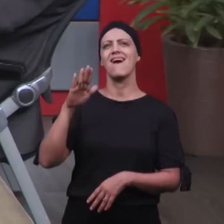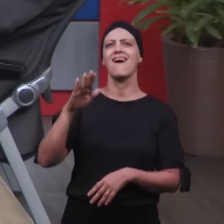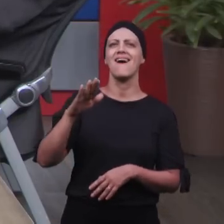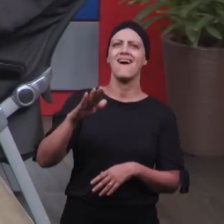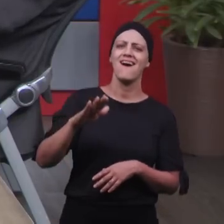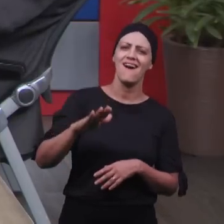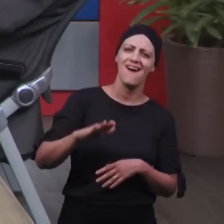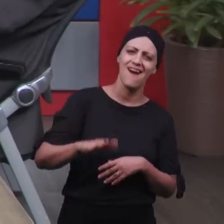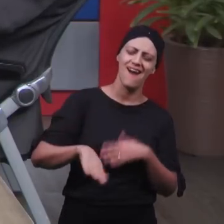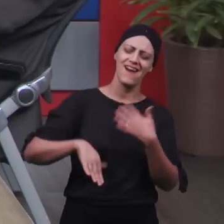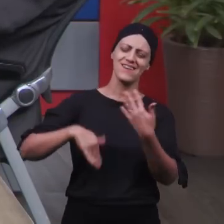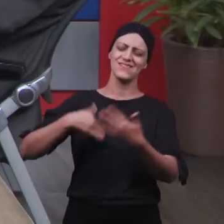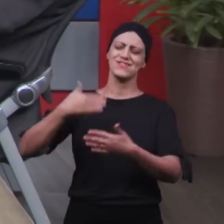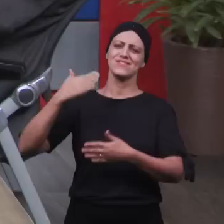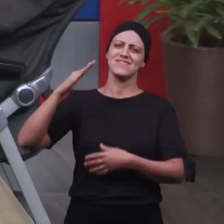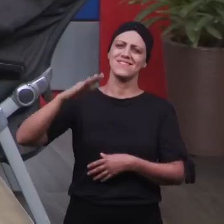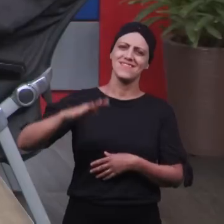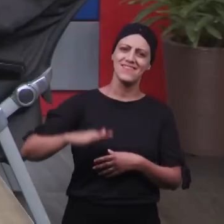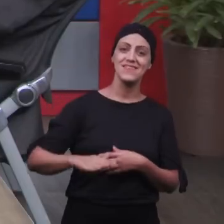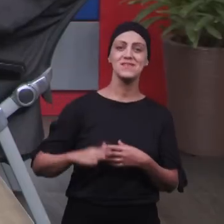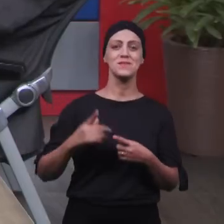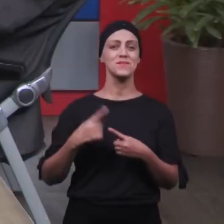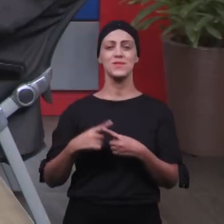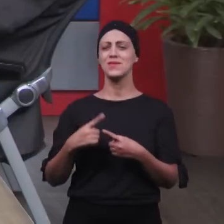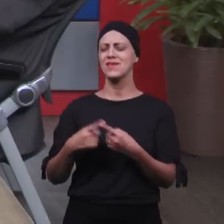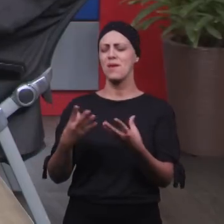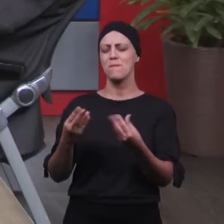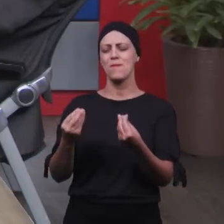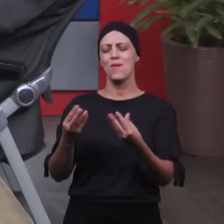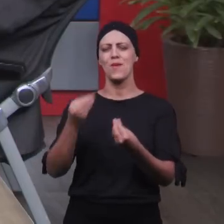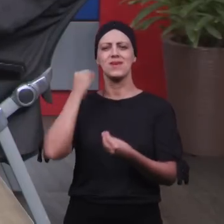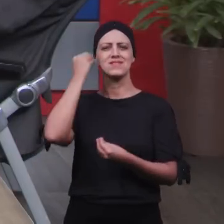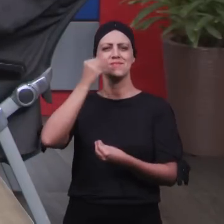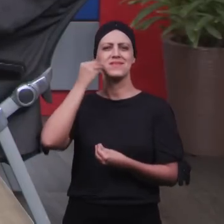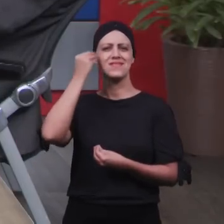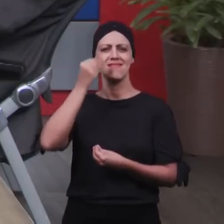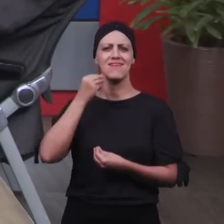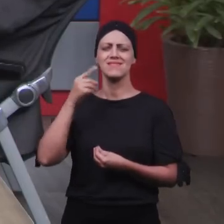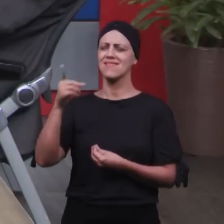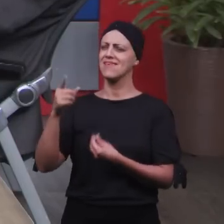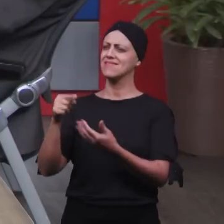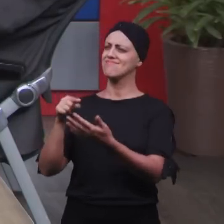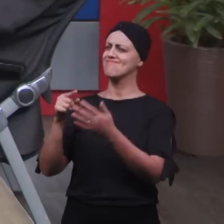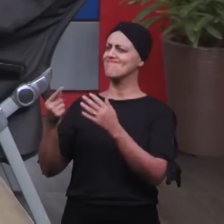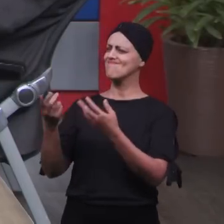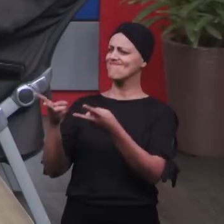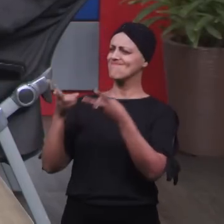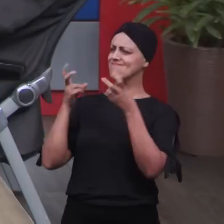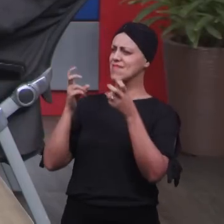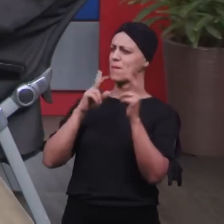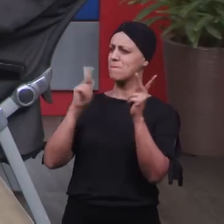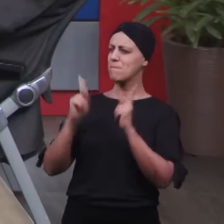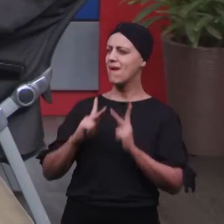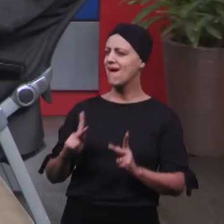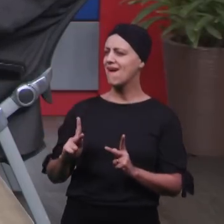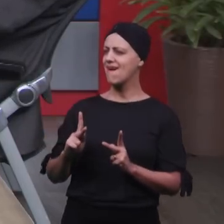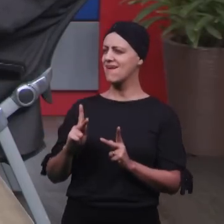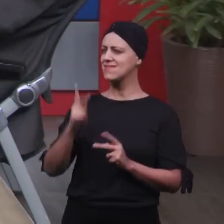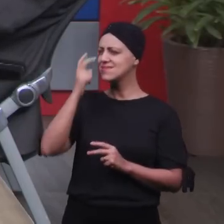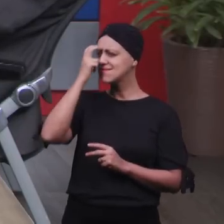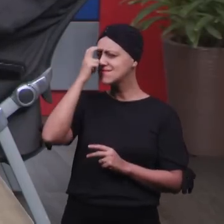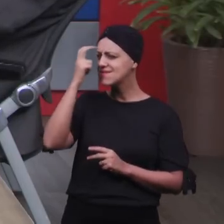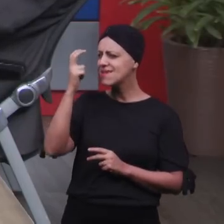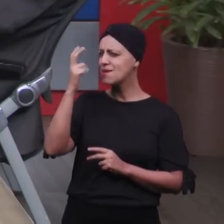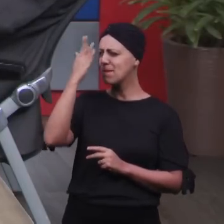sua experiência e a paz e a sabedoria, né? que nos